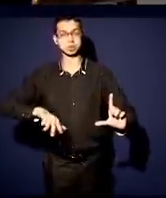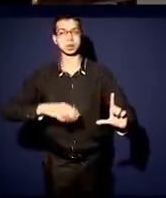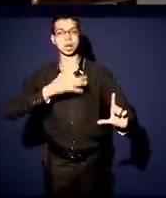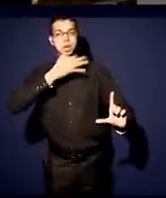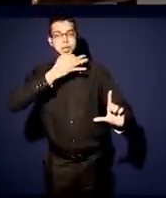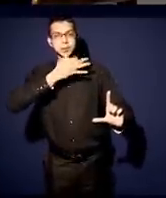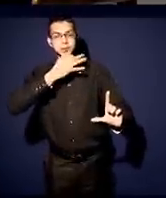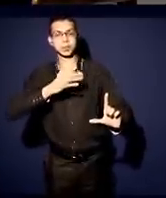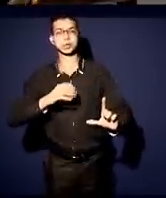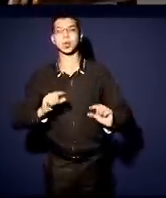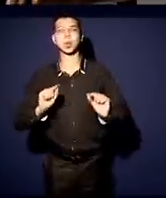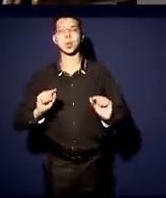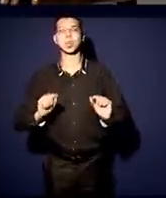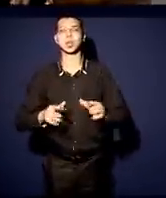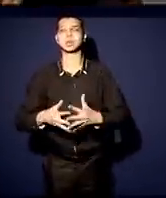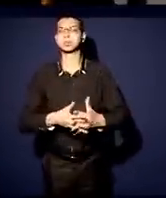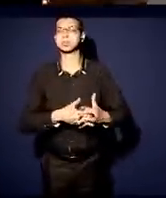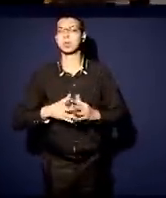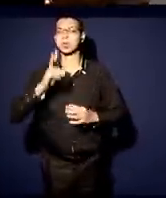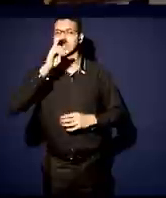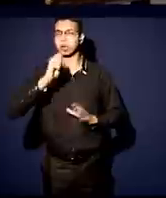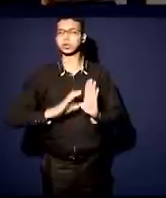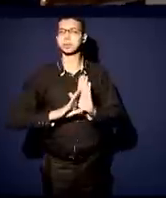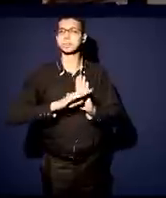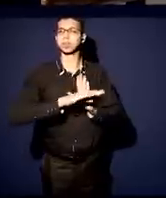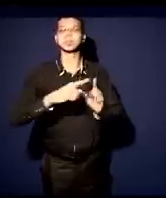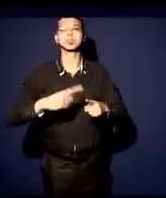força tão grande da Bolsa Americana, na sua opinião?